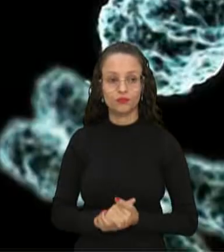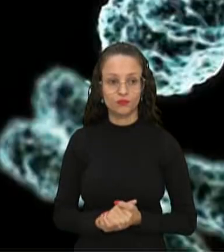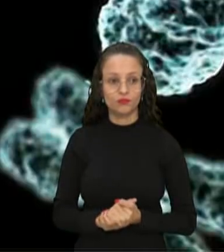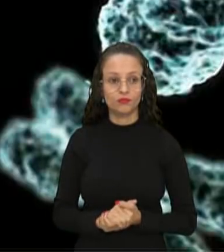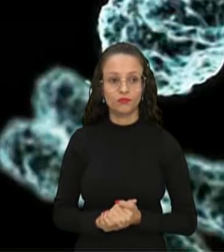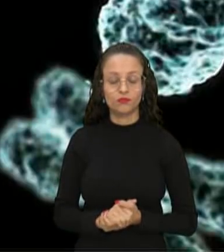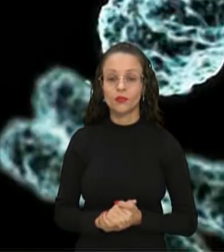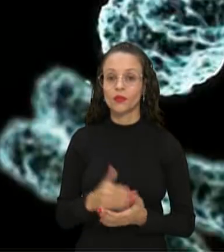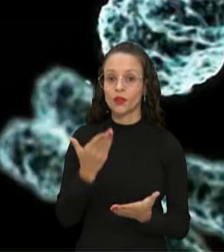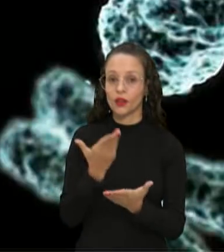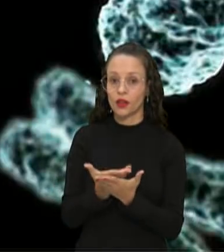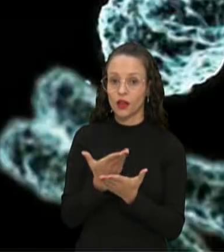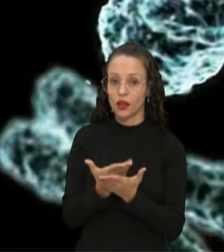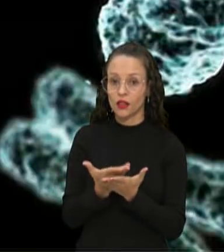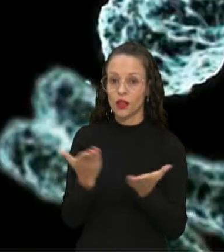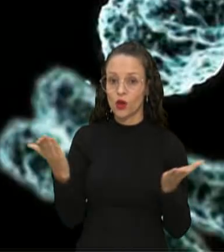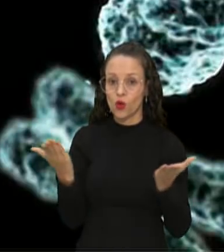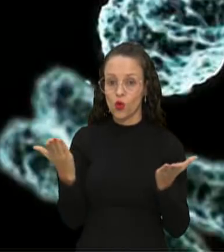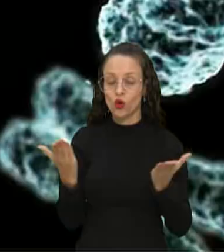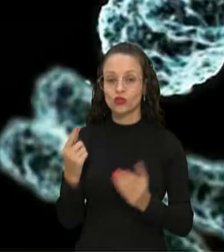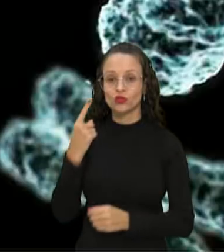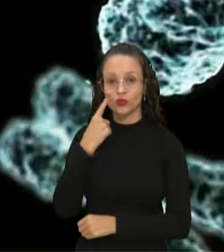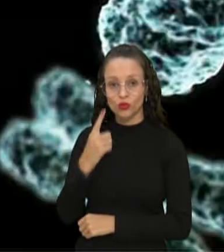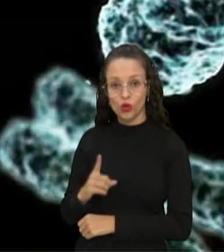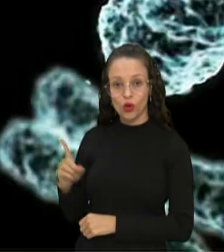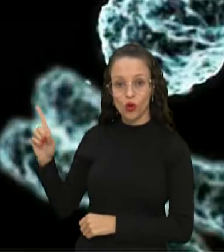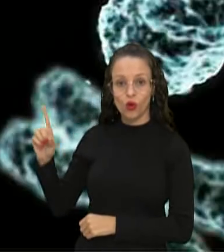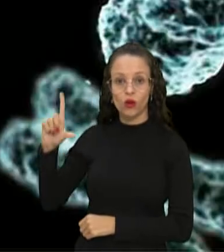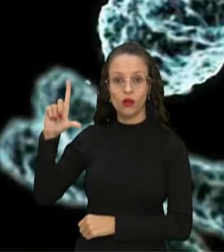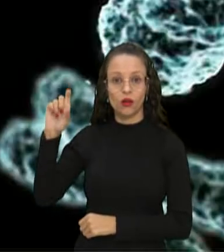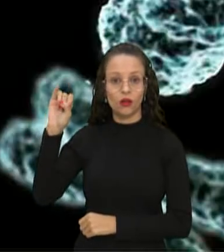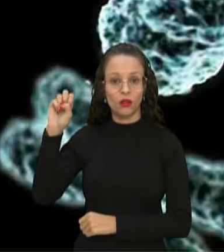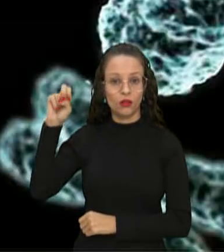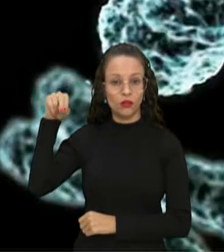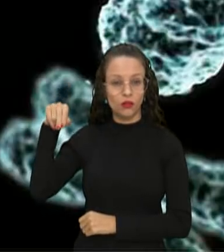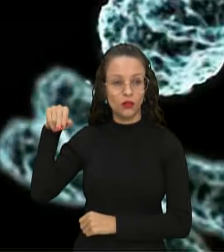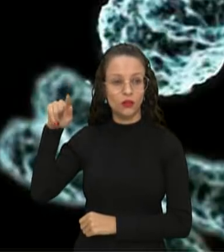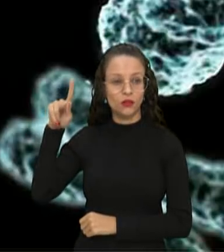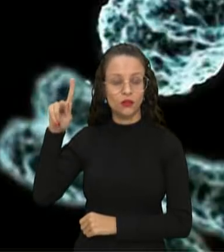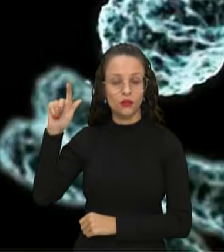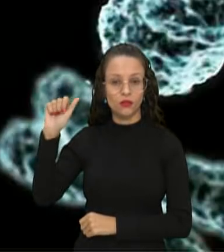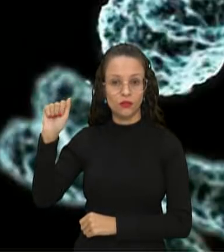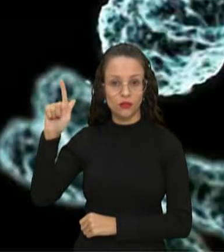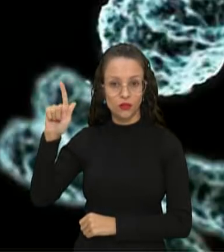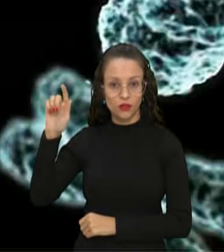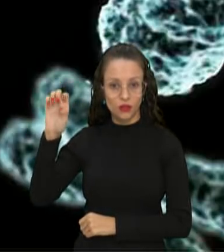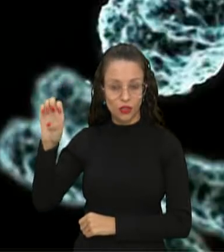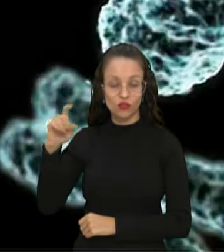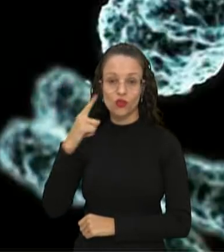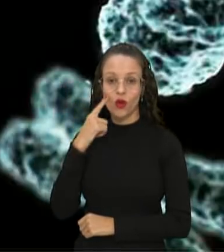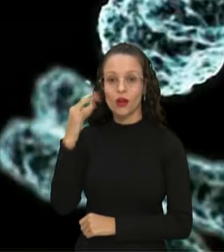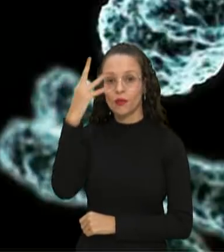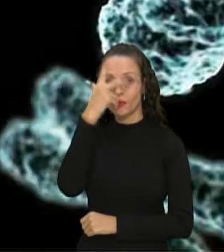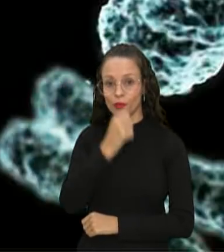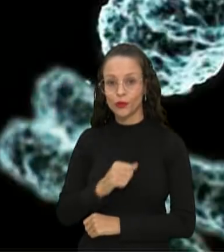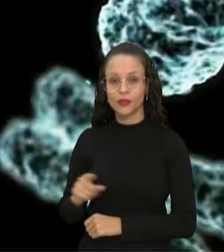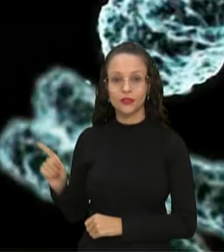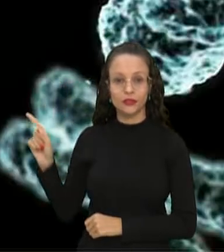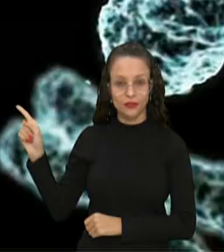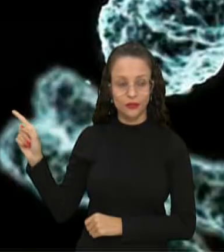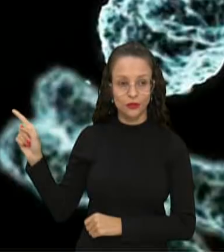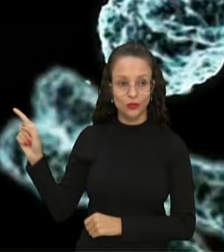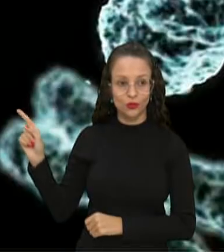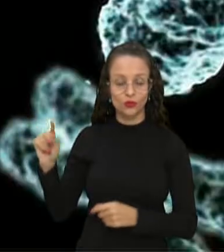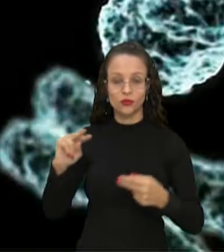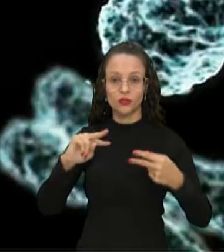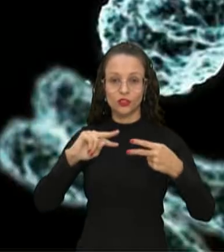a gente pode chamar de ligação gênica ou pode chamar de linkage. Olha que bonito essa figura aqui. Né? A gente está com dois